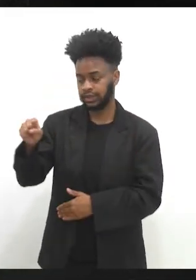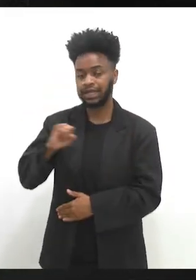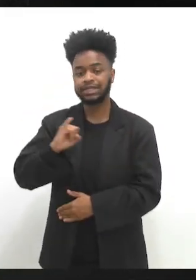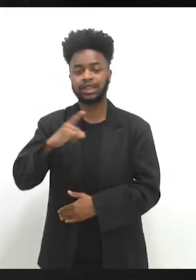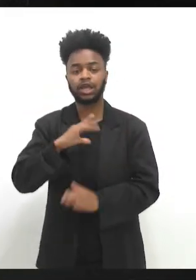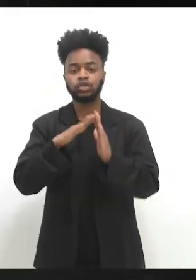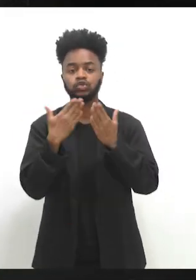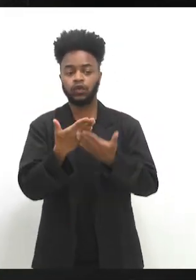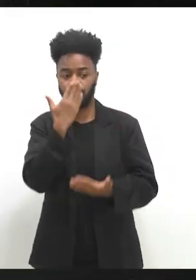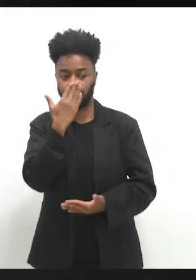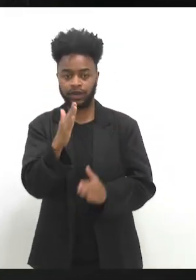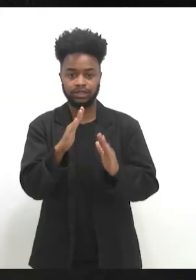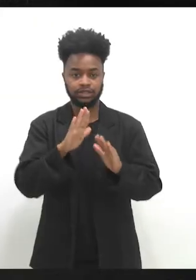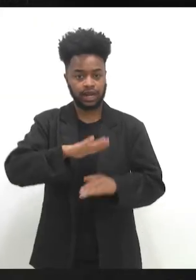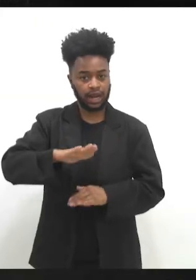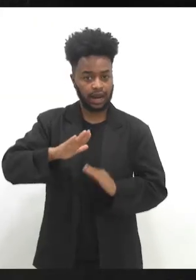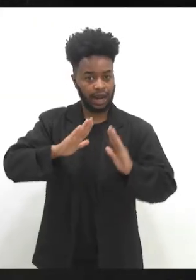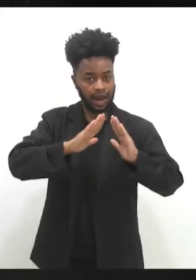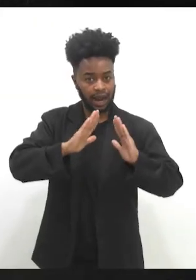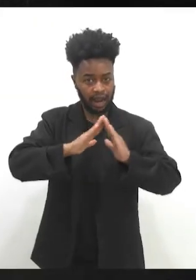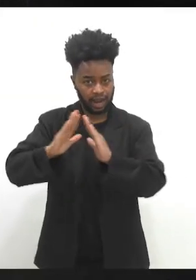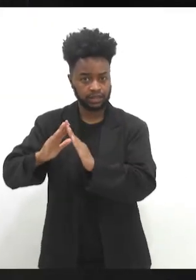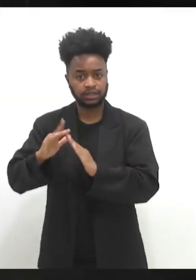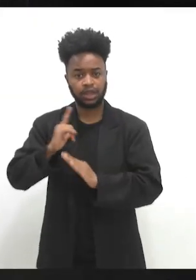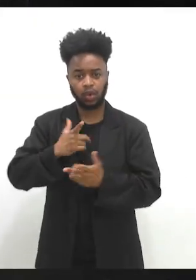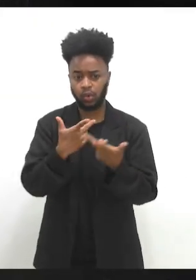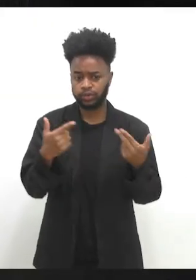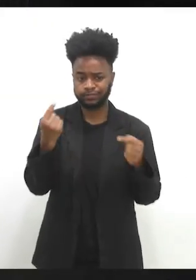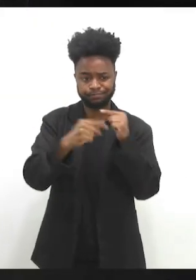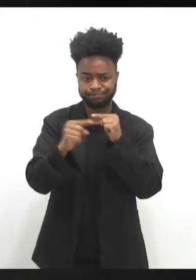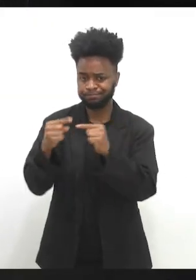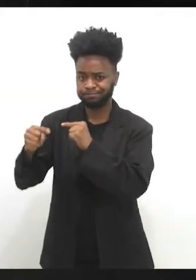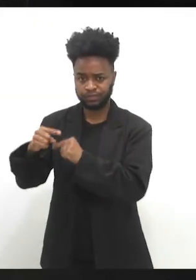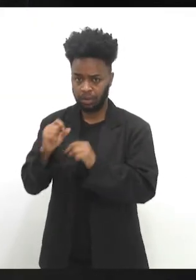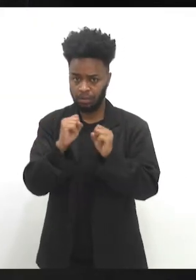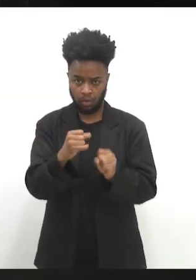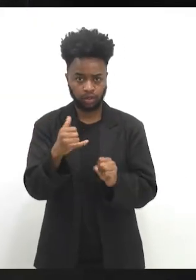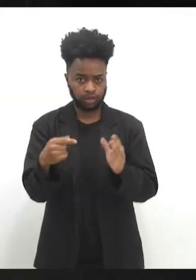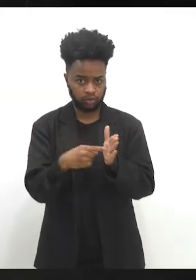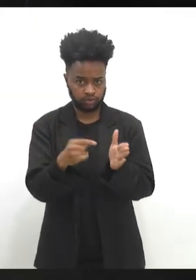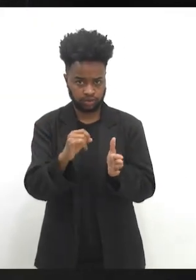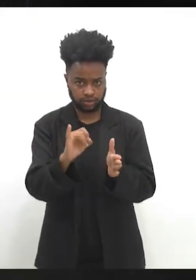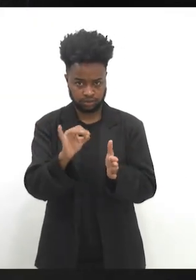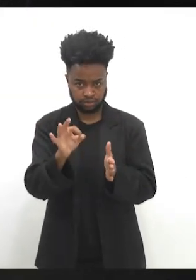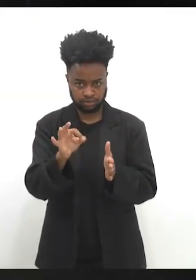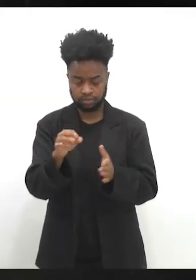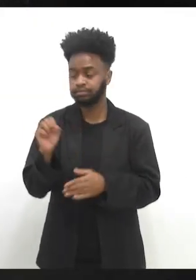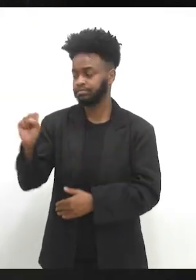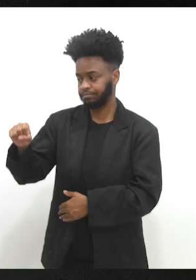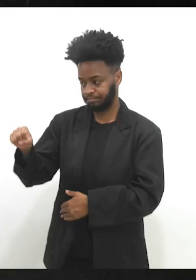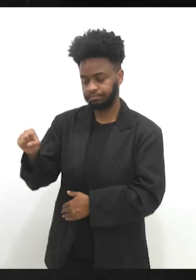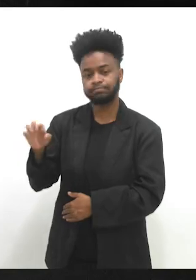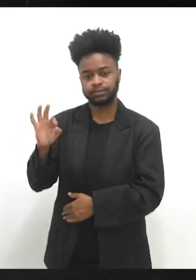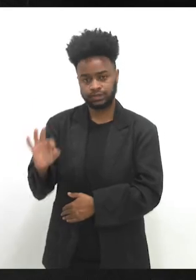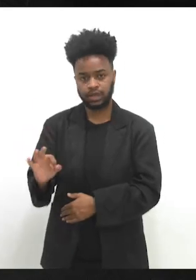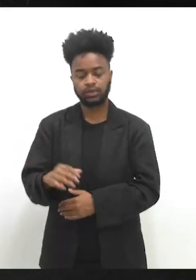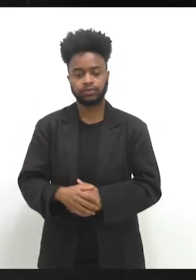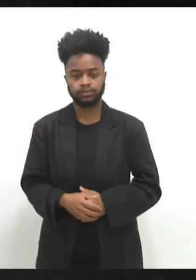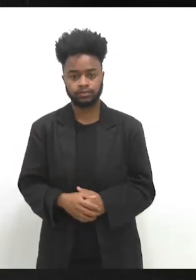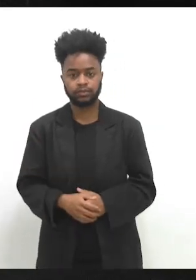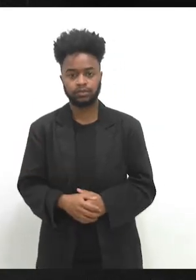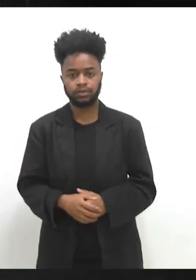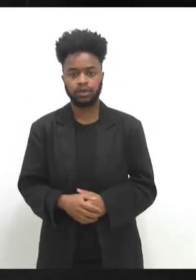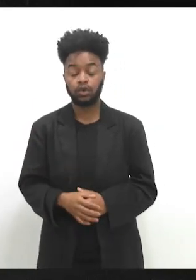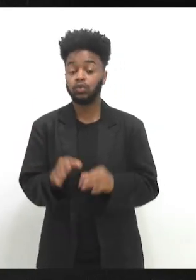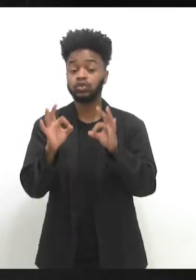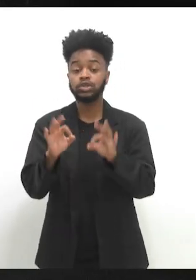Sim. Se tem uma escola em frente à sua casa que você escuta que tem alguma coisa que não está muito correto, você também pode... É isso? Exatamente,